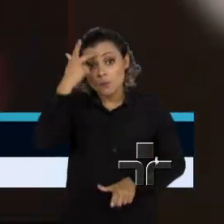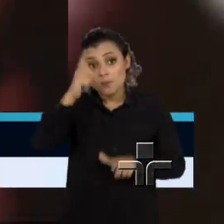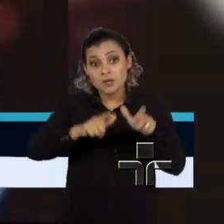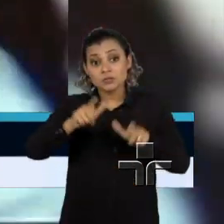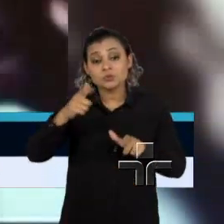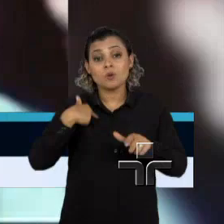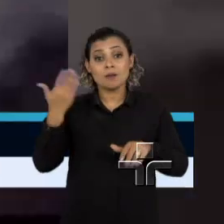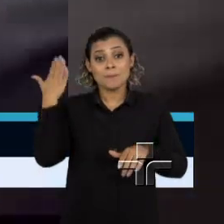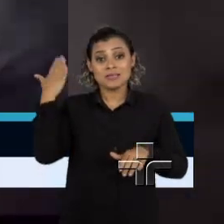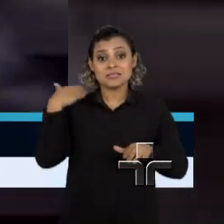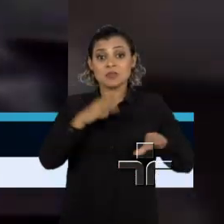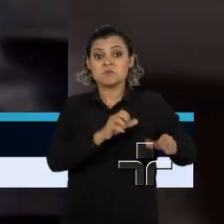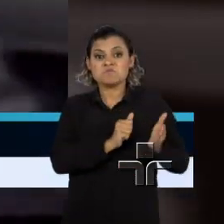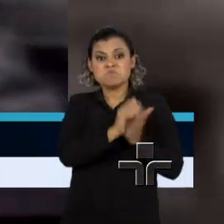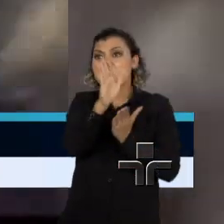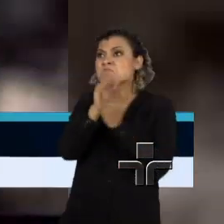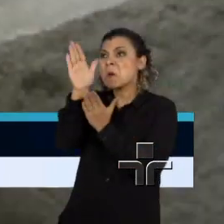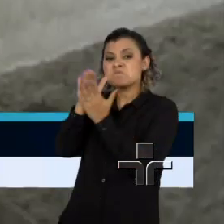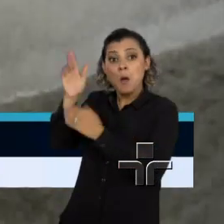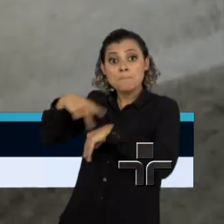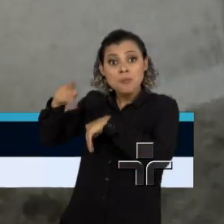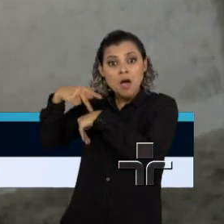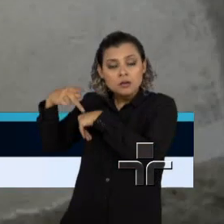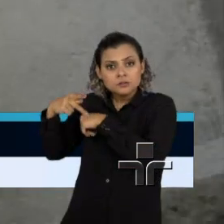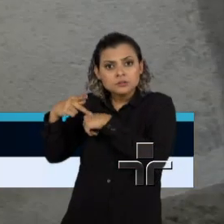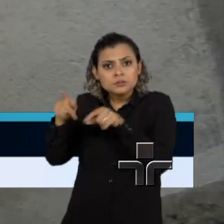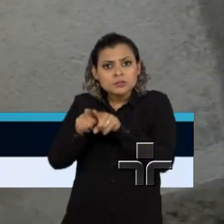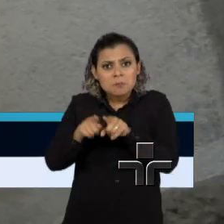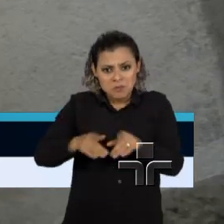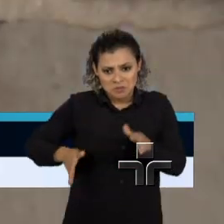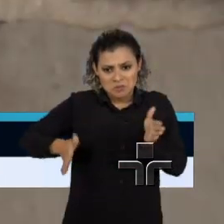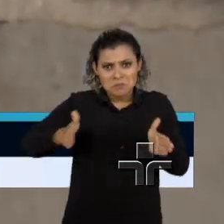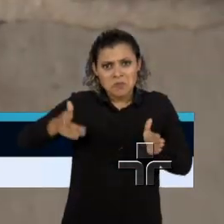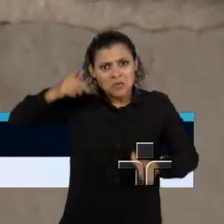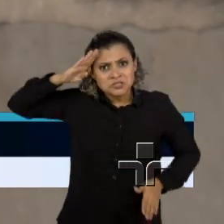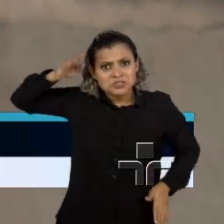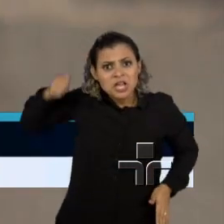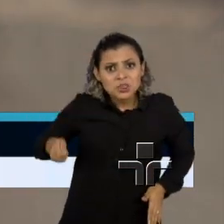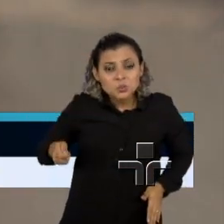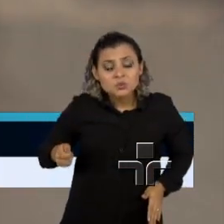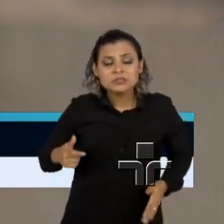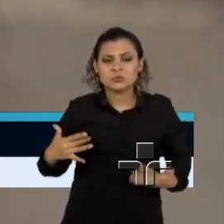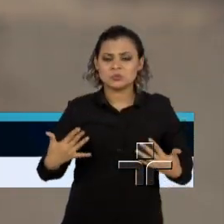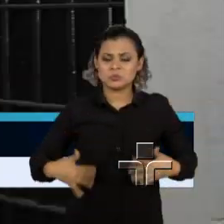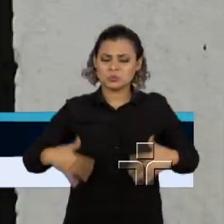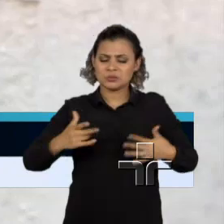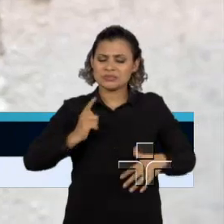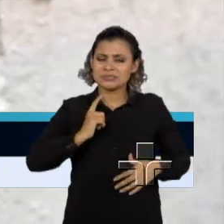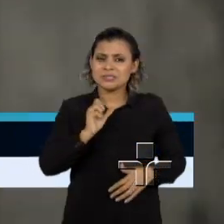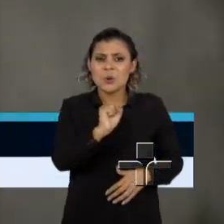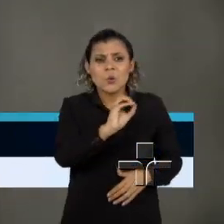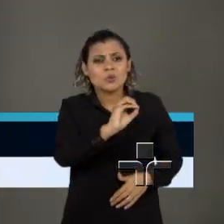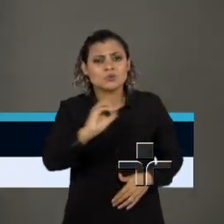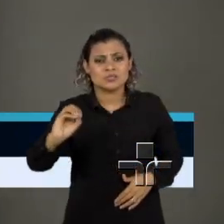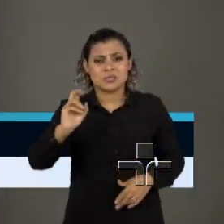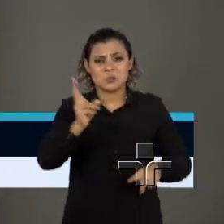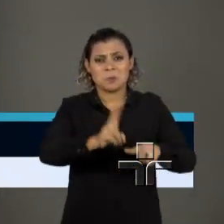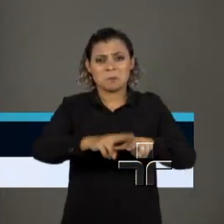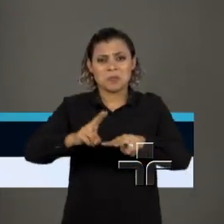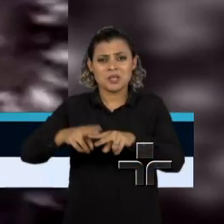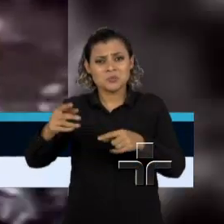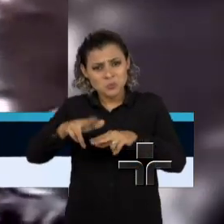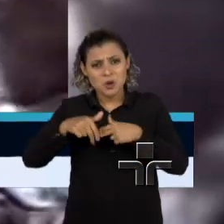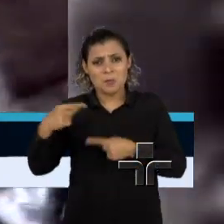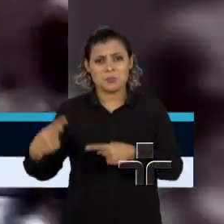viviam exiladas fora do país e os porões da ditadura ainda mantinham aproximadamente 800 presos